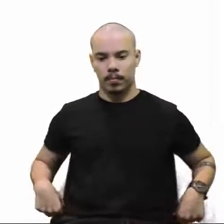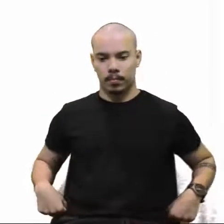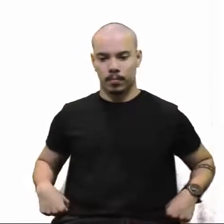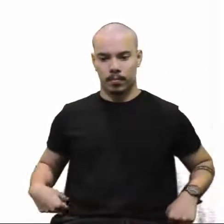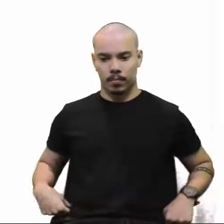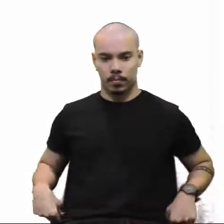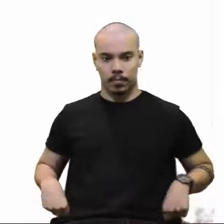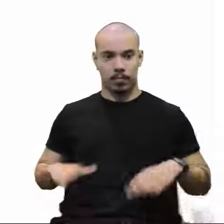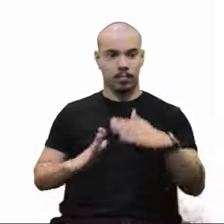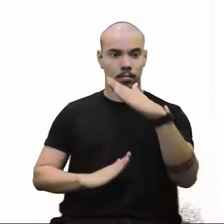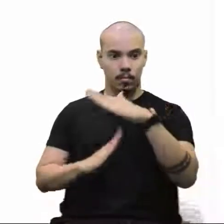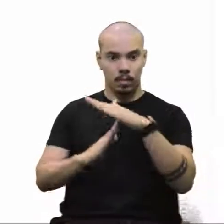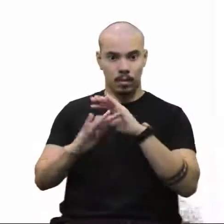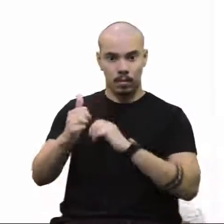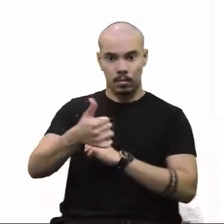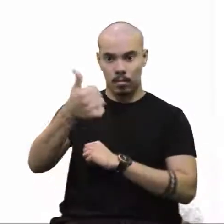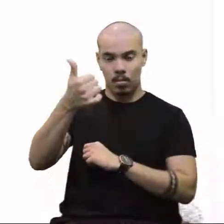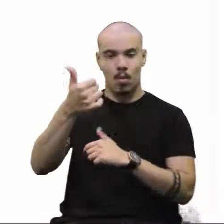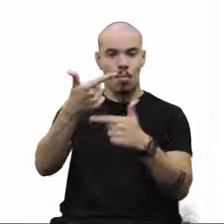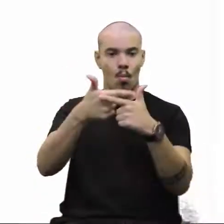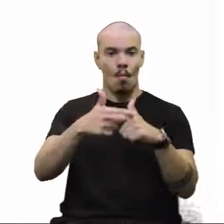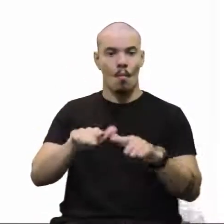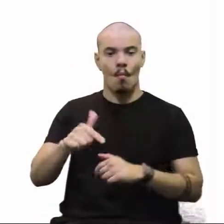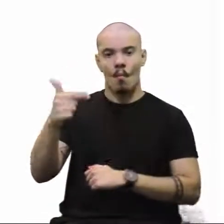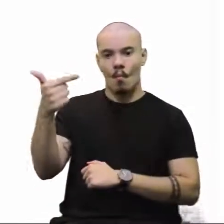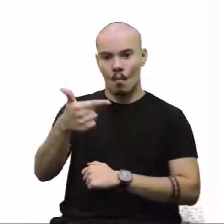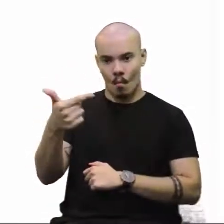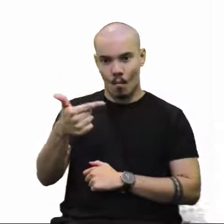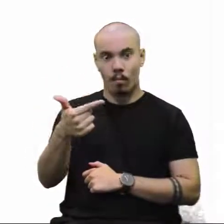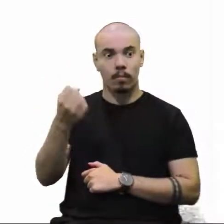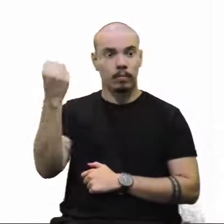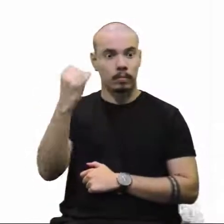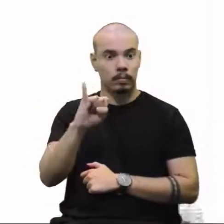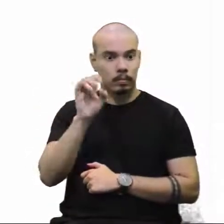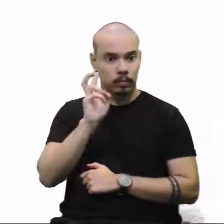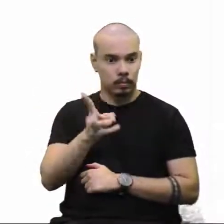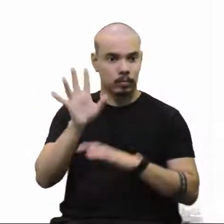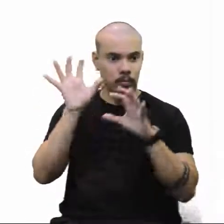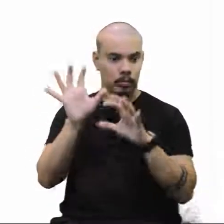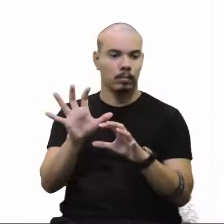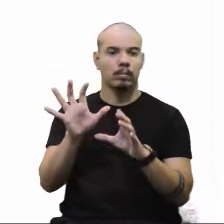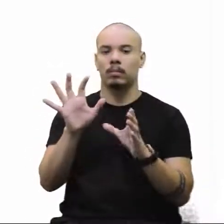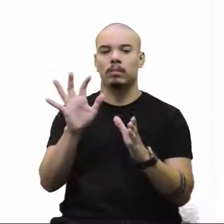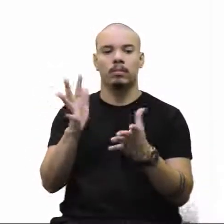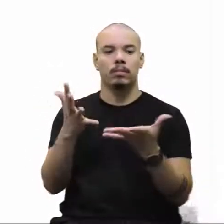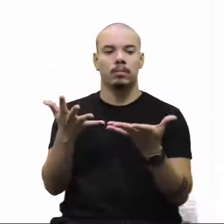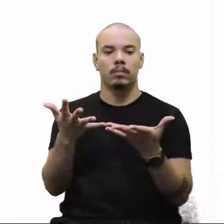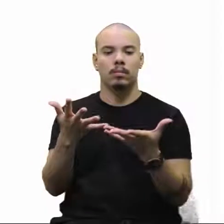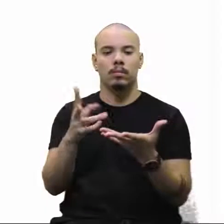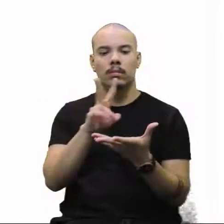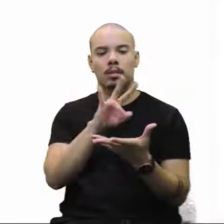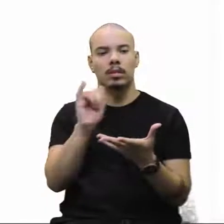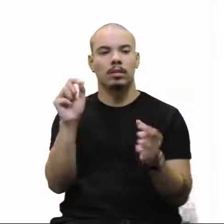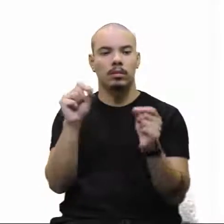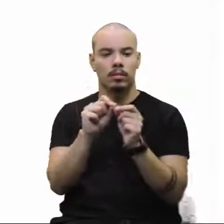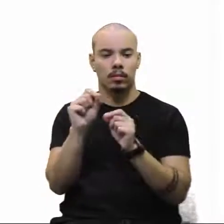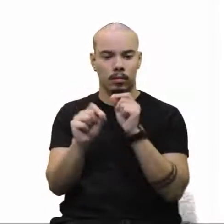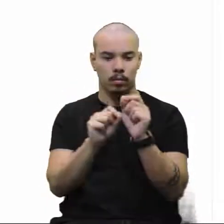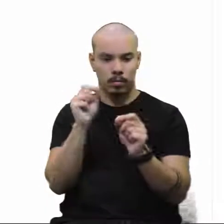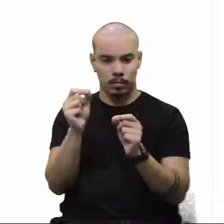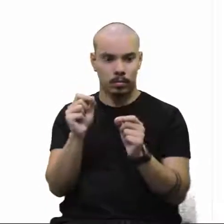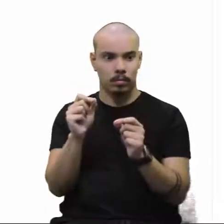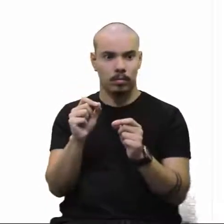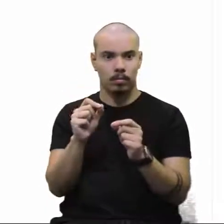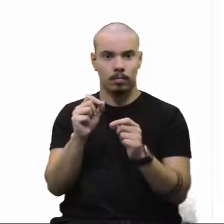Máximo na primeira figura e nulo na segunda figura. E se continuasse, né? Ele iria porque